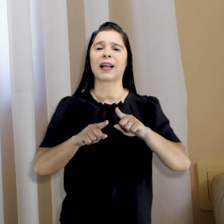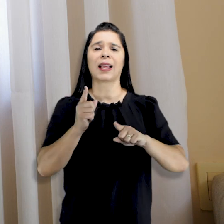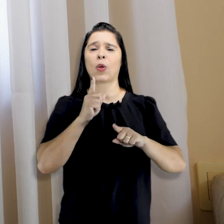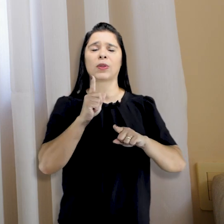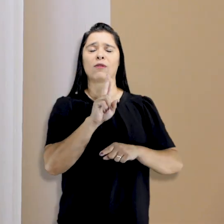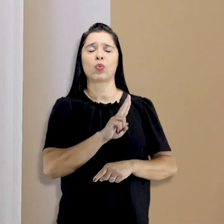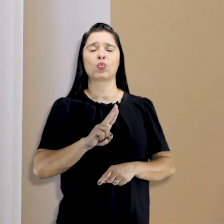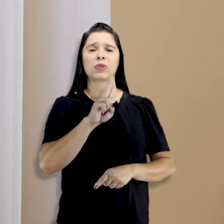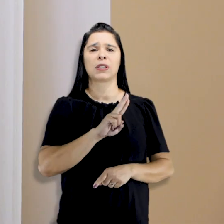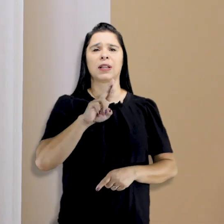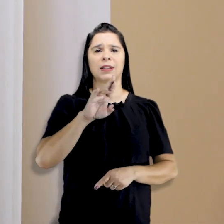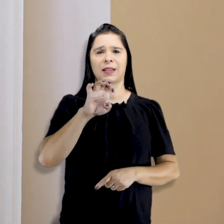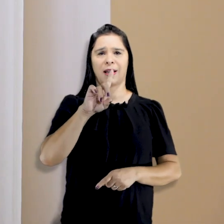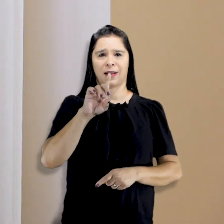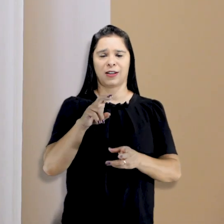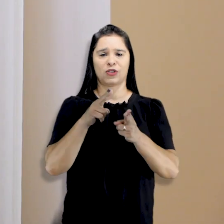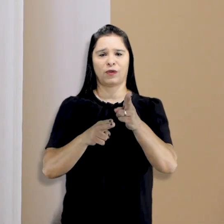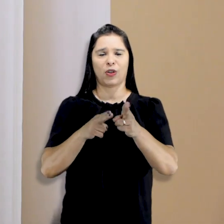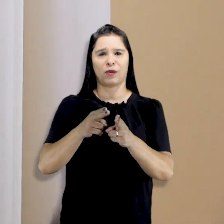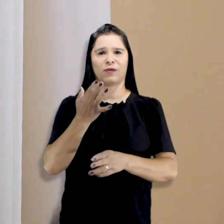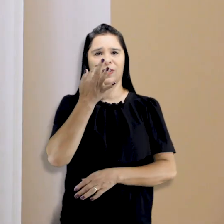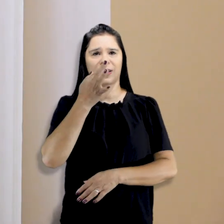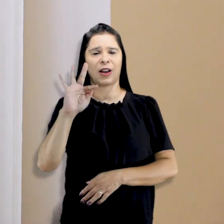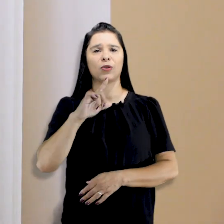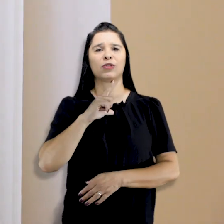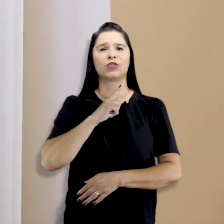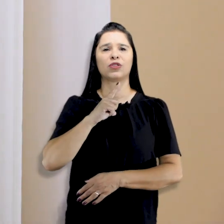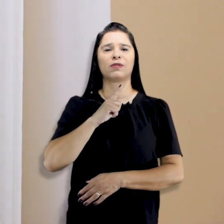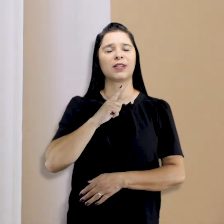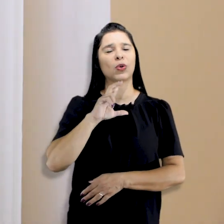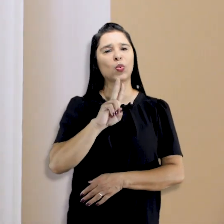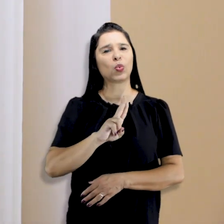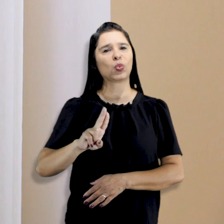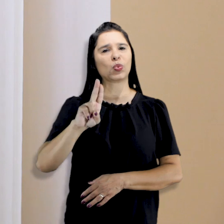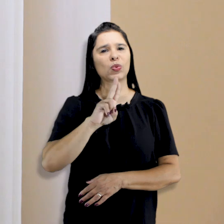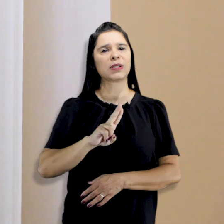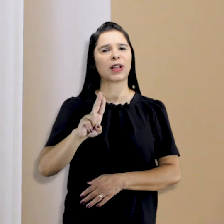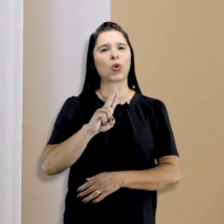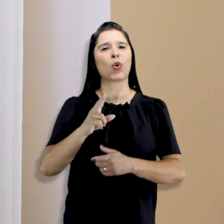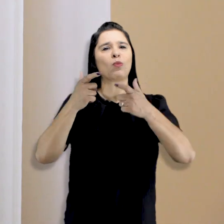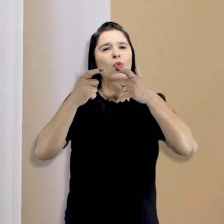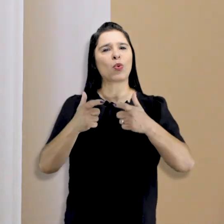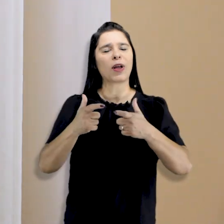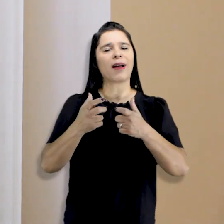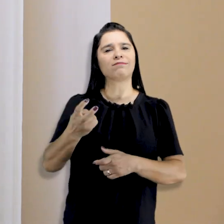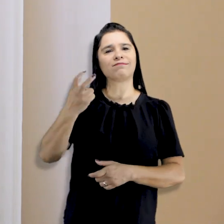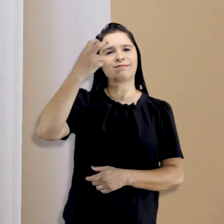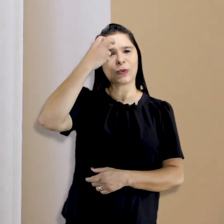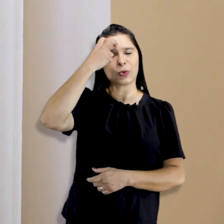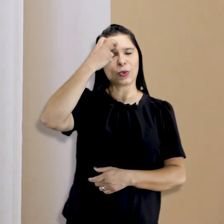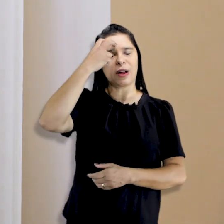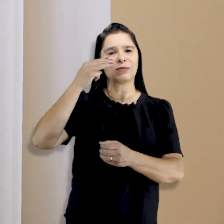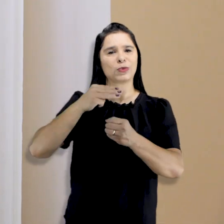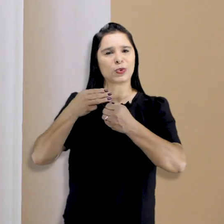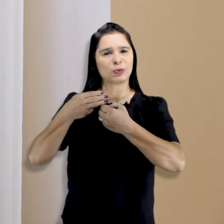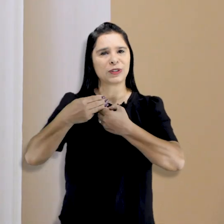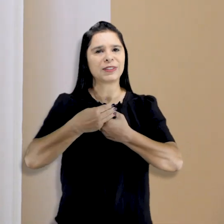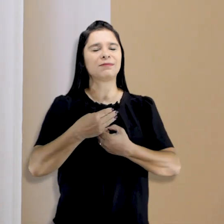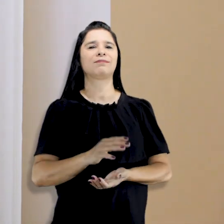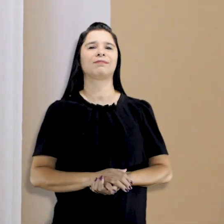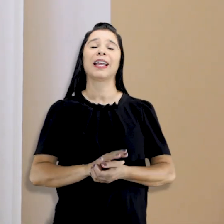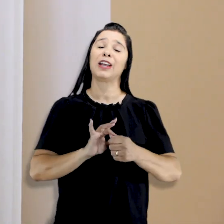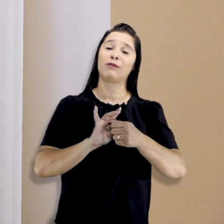ferroviária federal fosse utilizado como espaços culturais nos municípios. E Formiga, fazendo parte